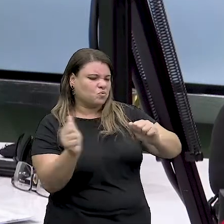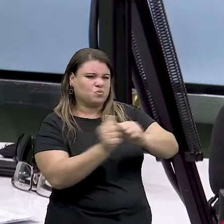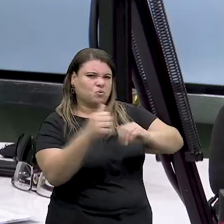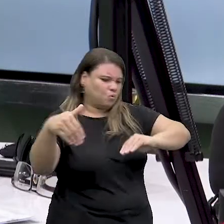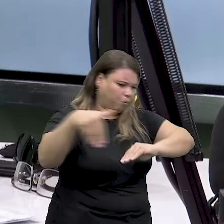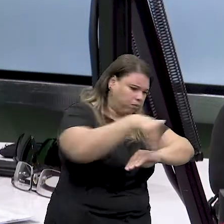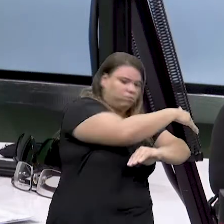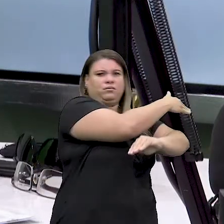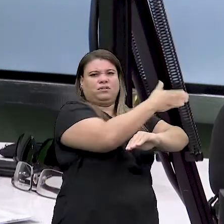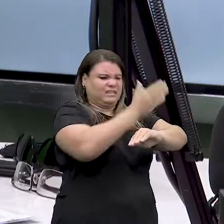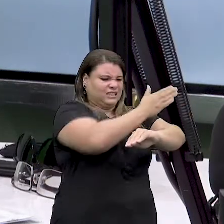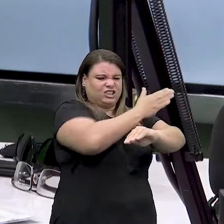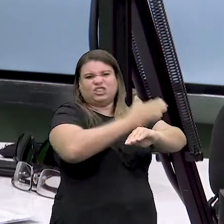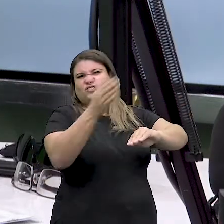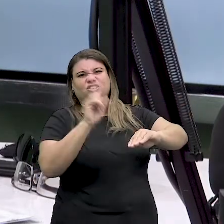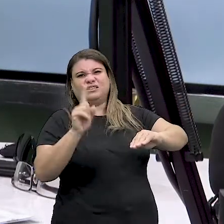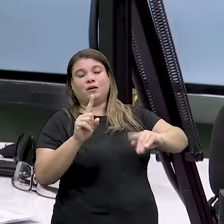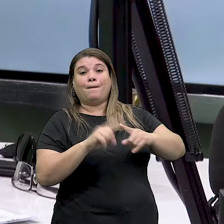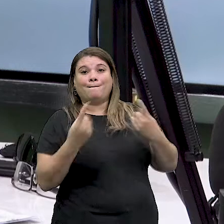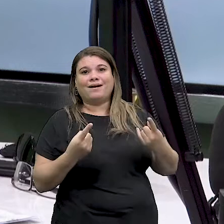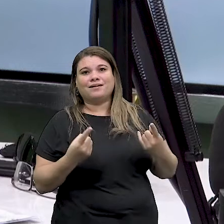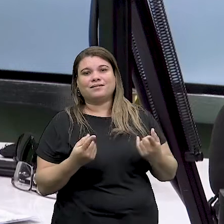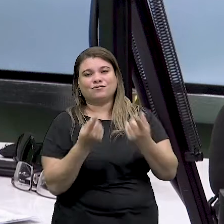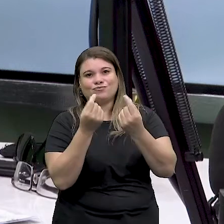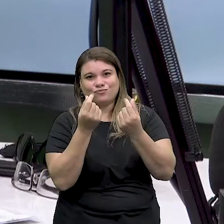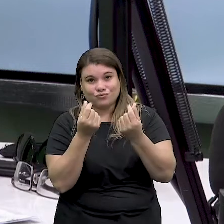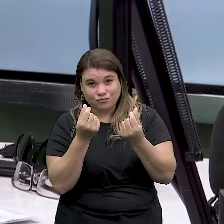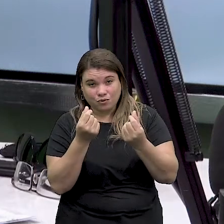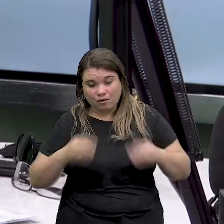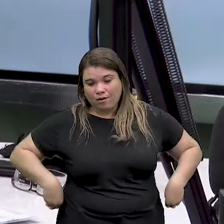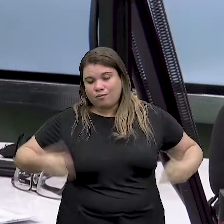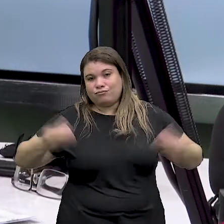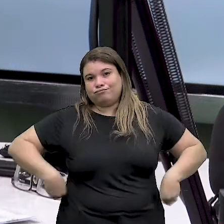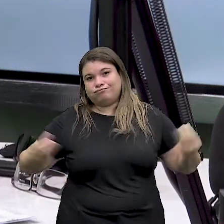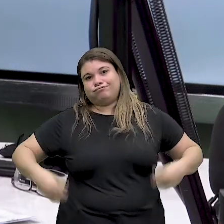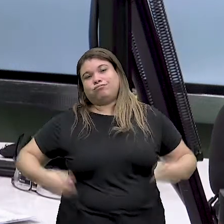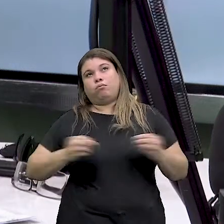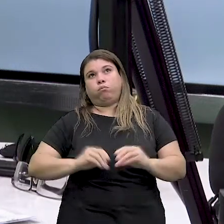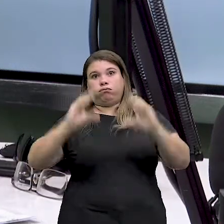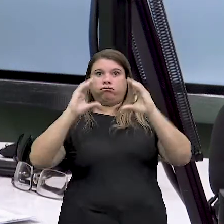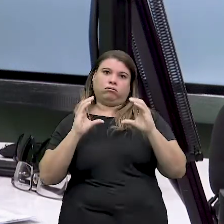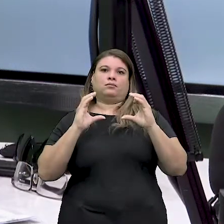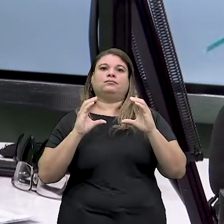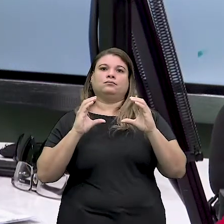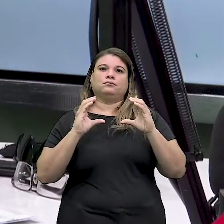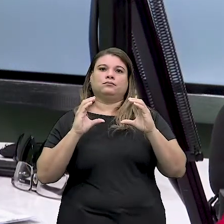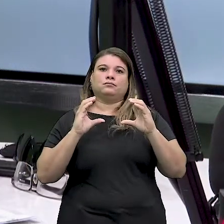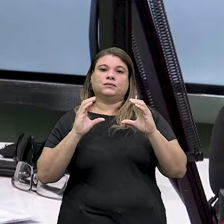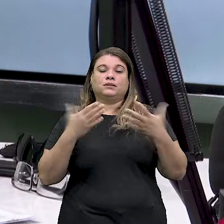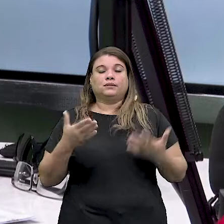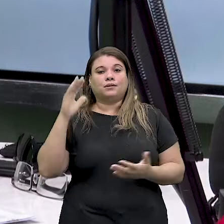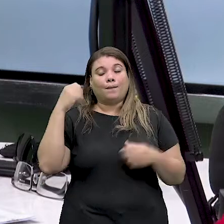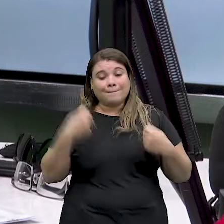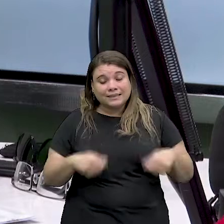porque se você fez um bom serviço no início, aquilo ali tem uma durabilidade maior. E no poder público as